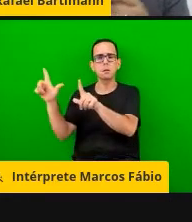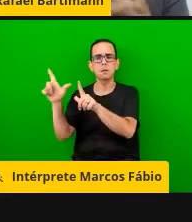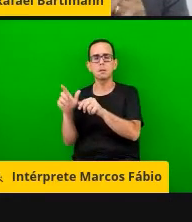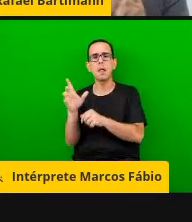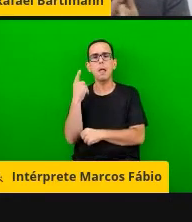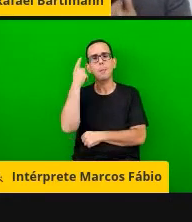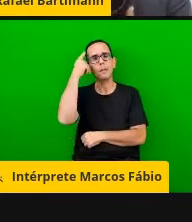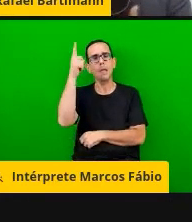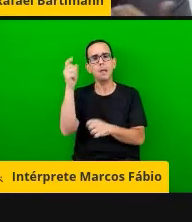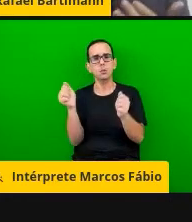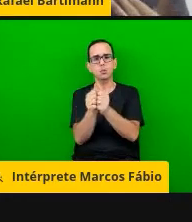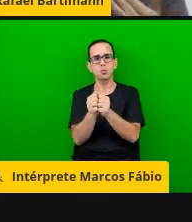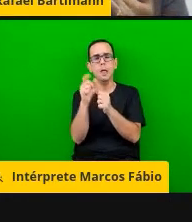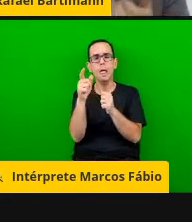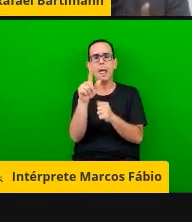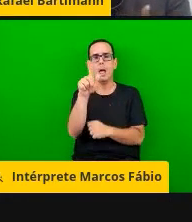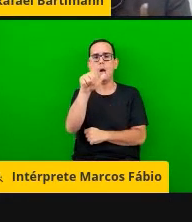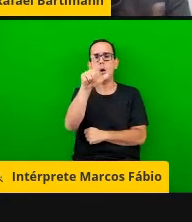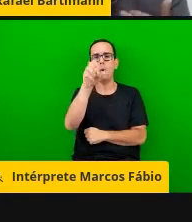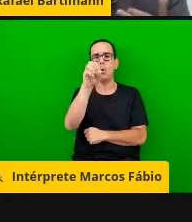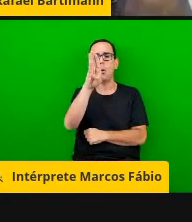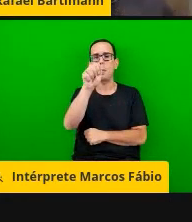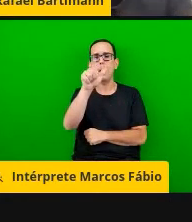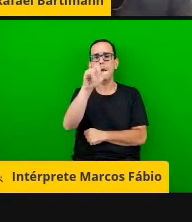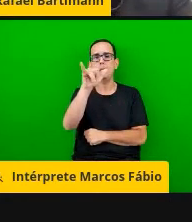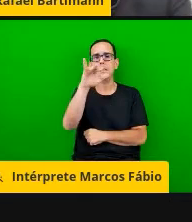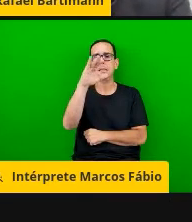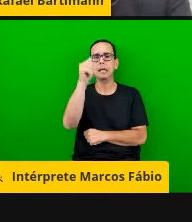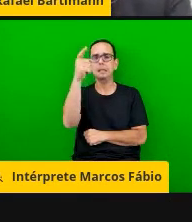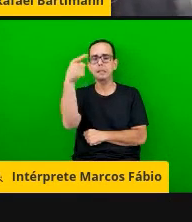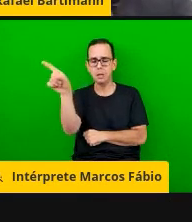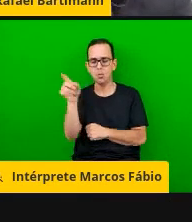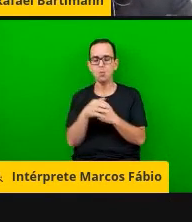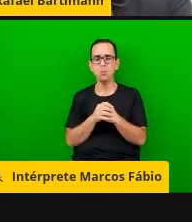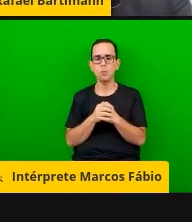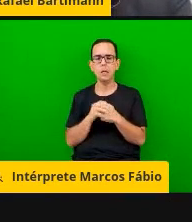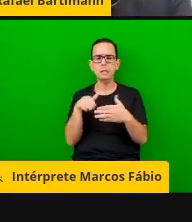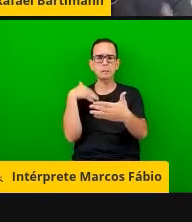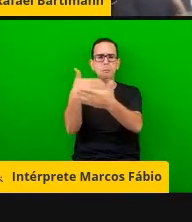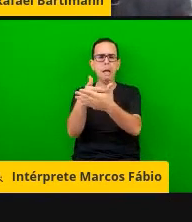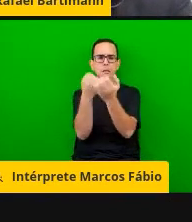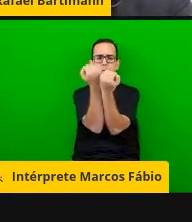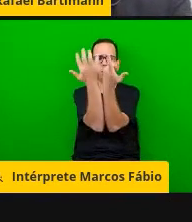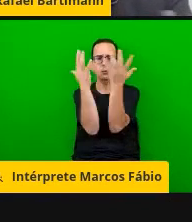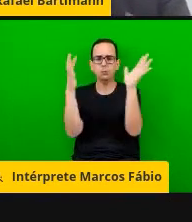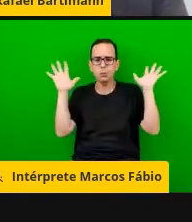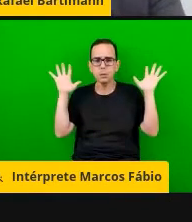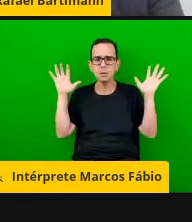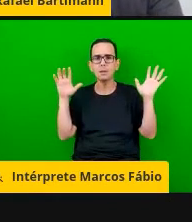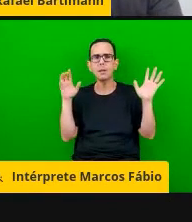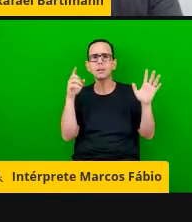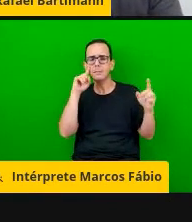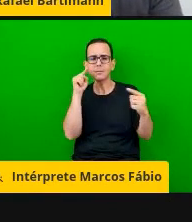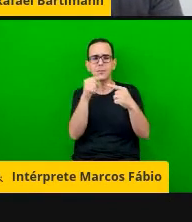nosso trabalho, que é a globalização, fronteiras, impactos ambientais, olha, de novo, a relação da geopolítica com